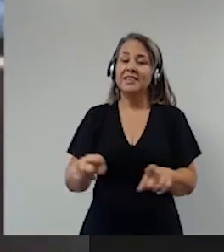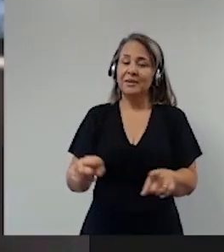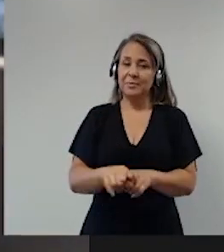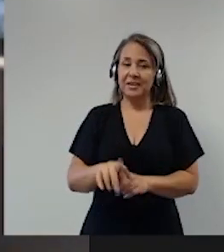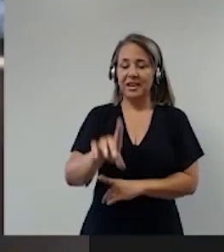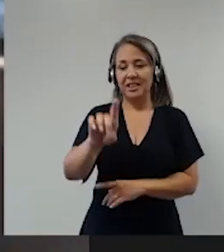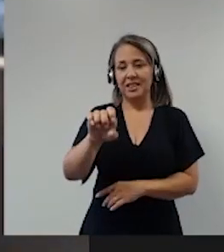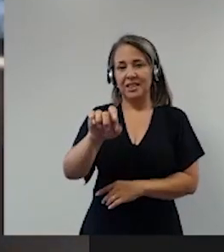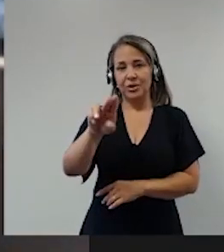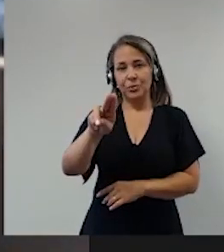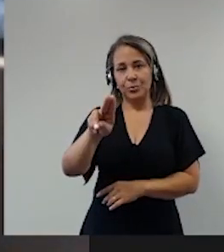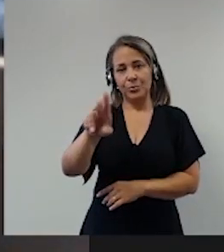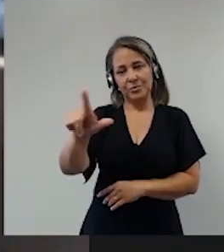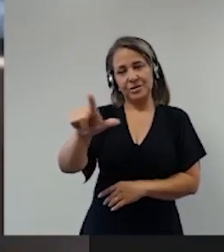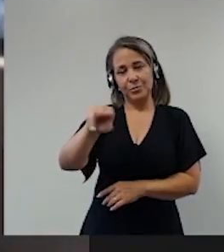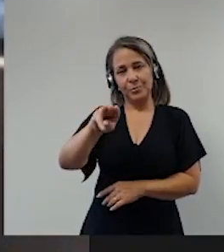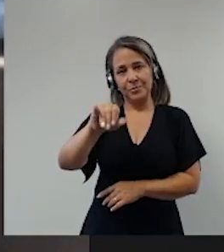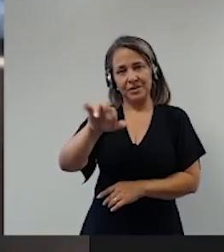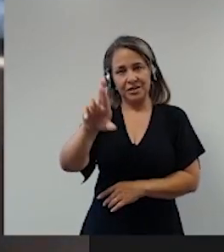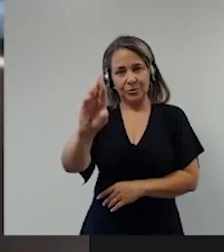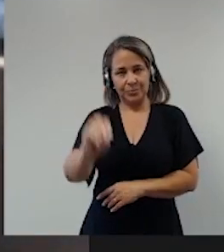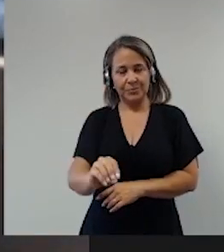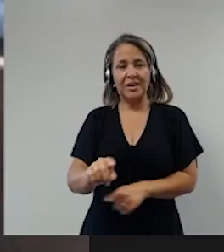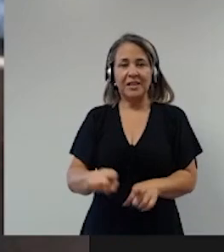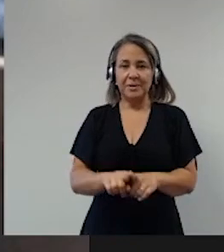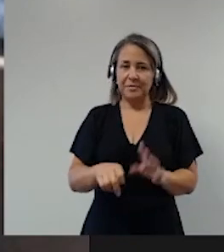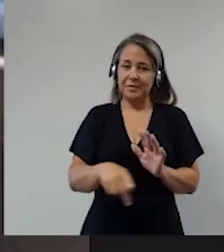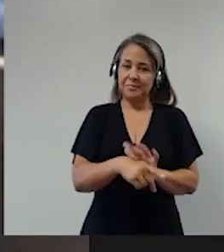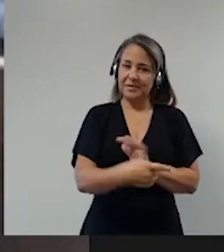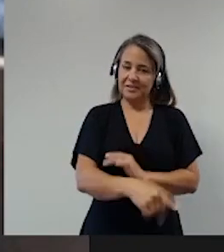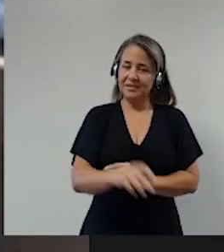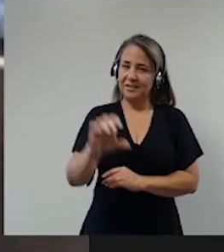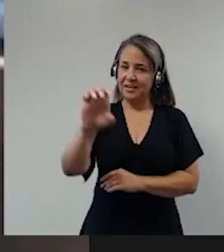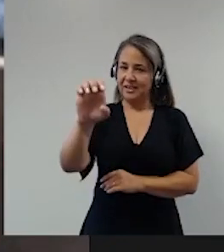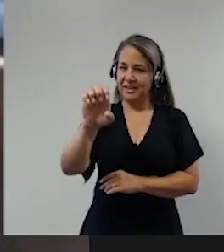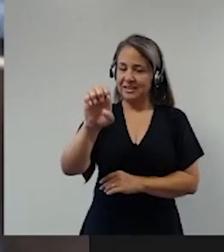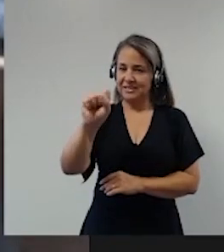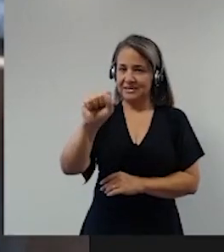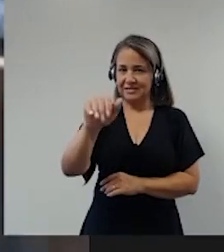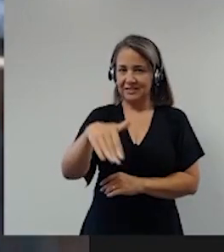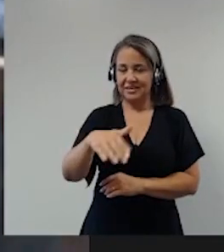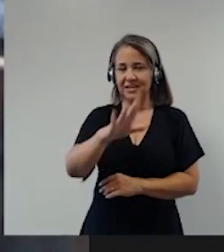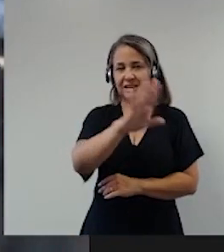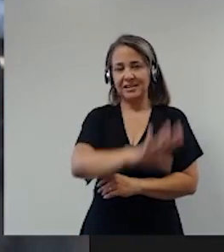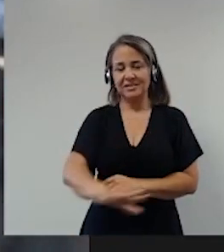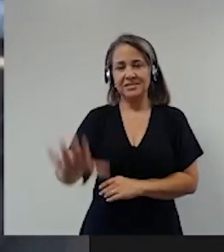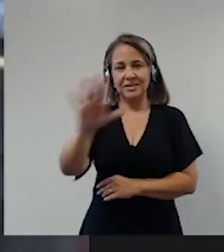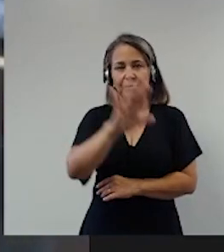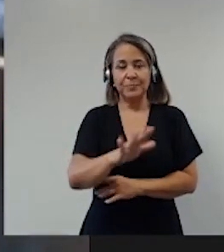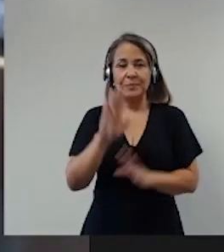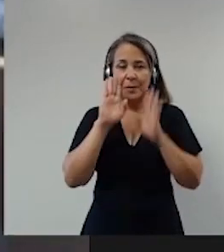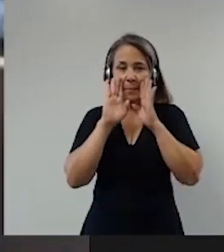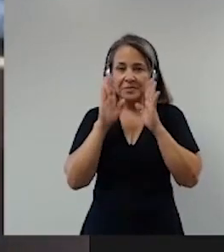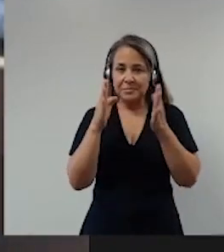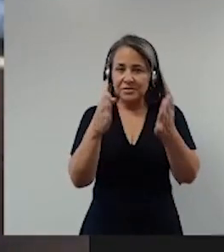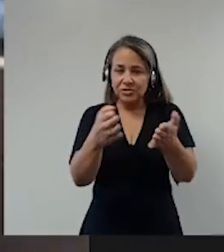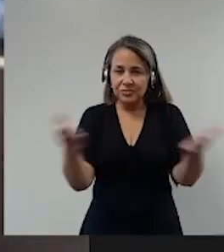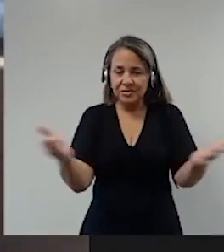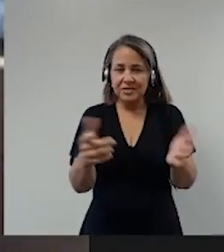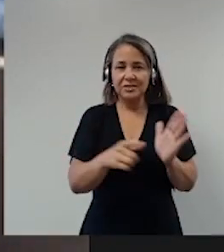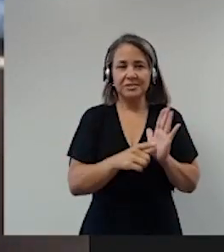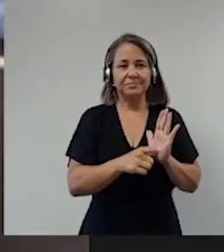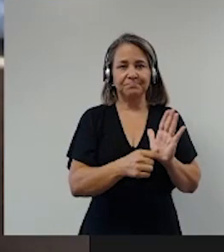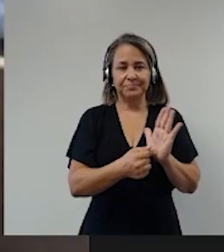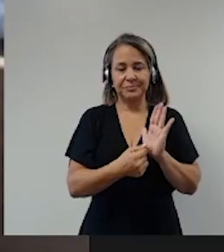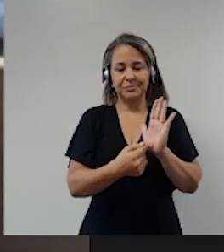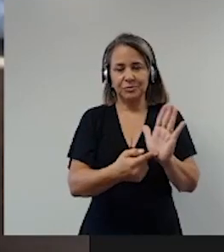do Conselho da ESA Nacional. Pois bem, as perspectivas aqui lançadas até o momento pelos